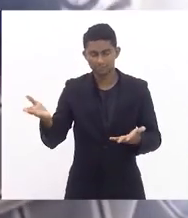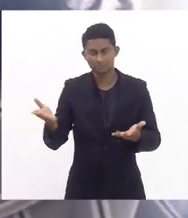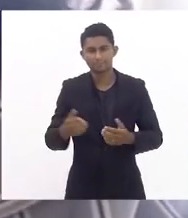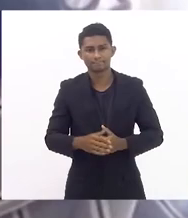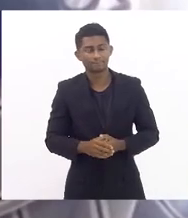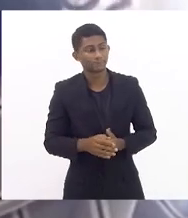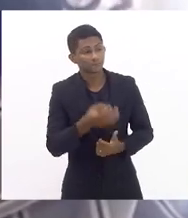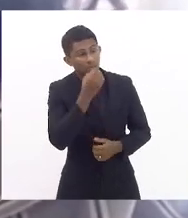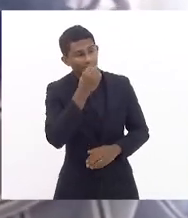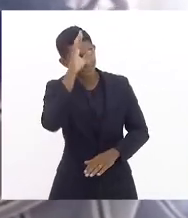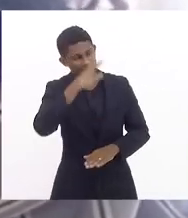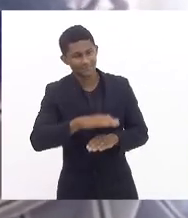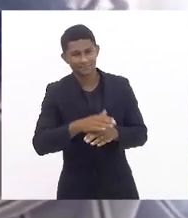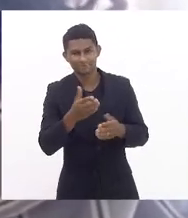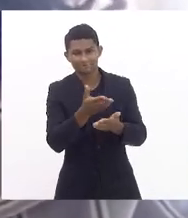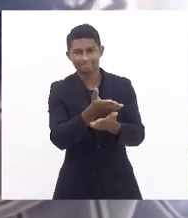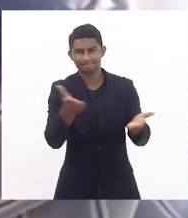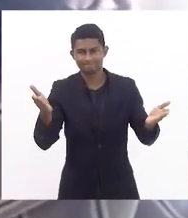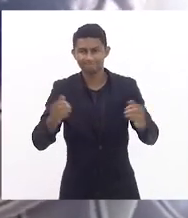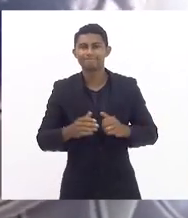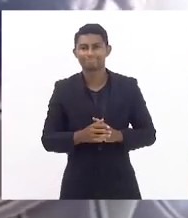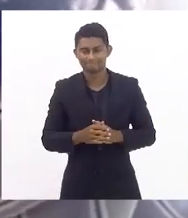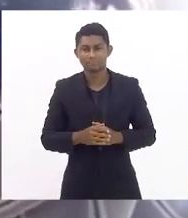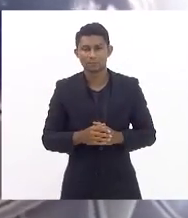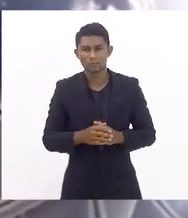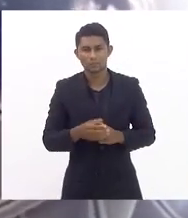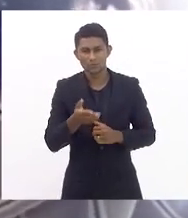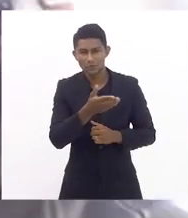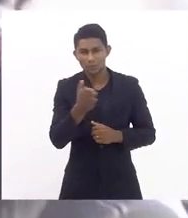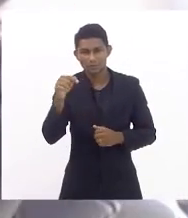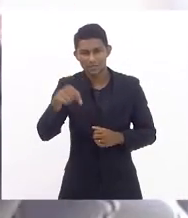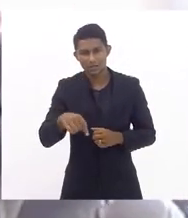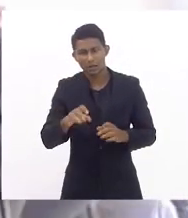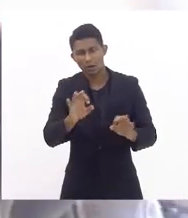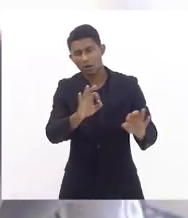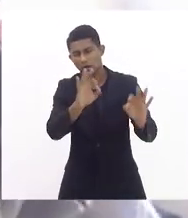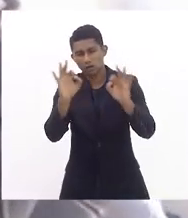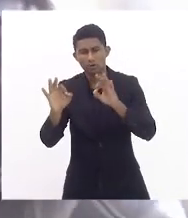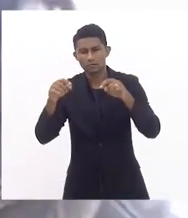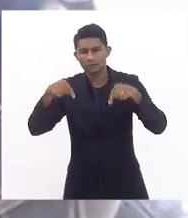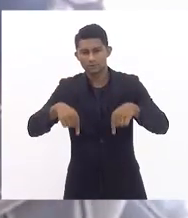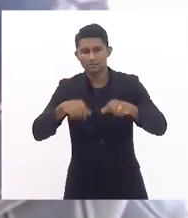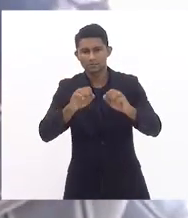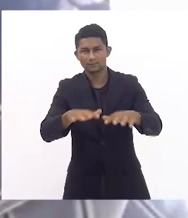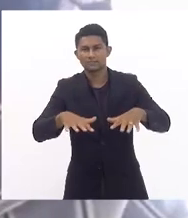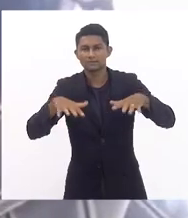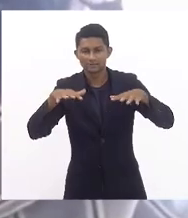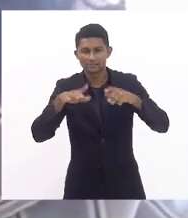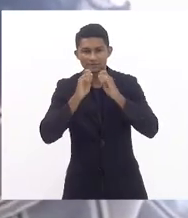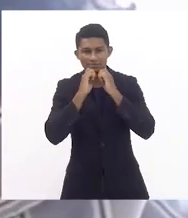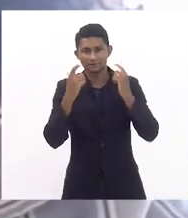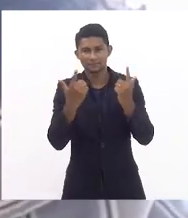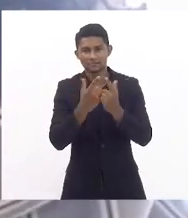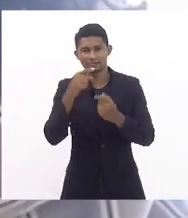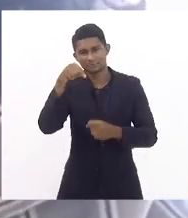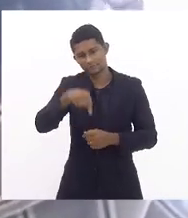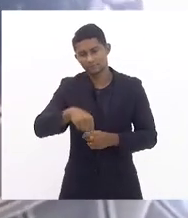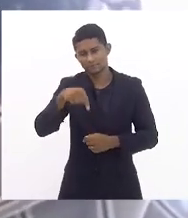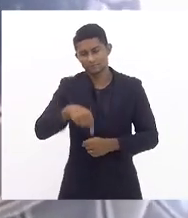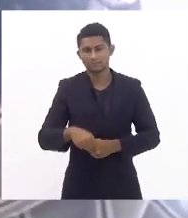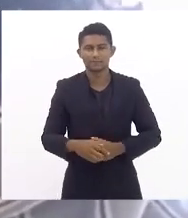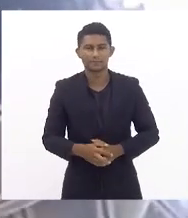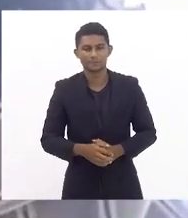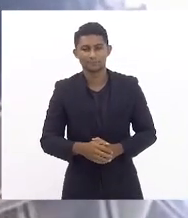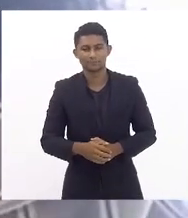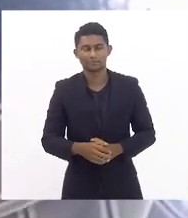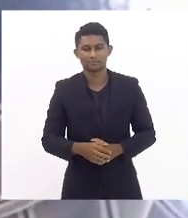Boa tarde novamente a todos e todas que nos acompanham, acompanham mais essa sessão plenária aqui da nossa Assembleia